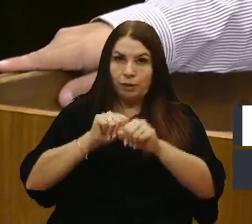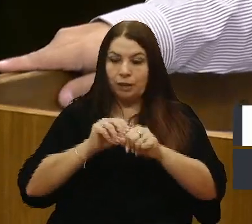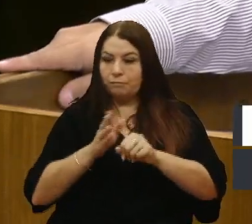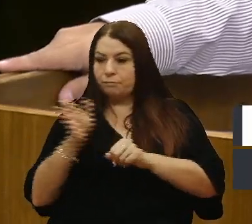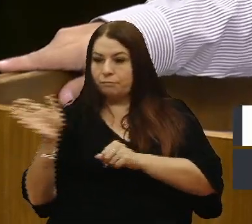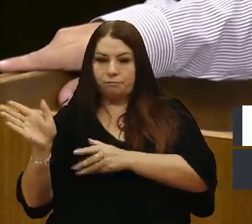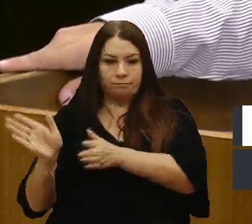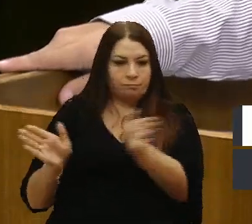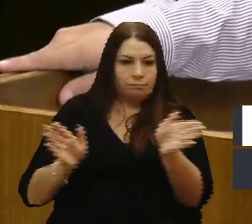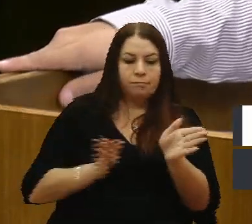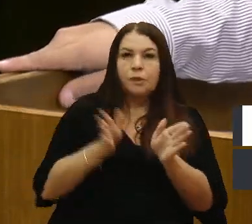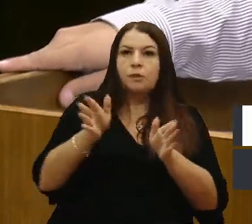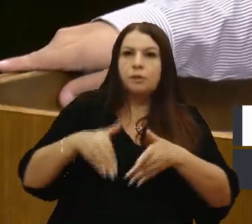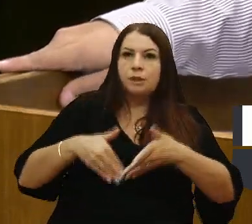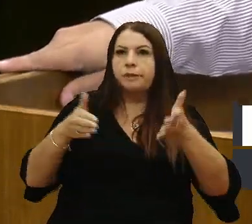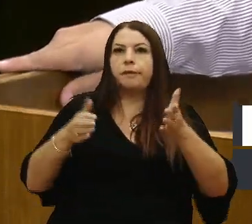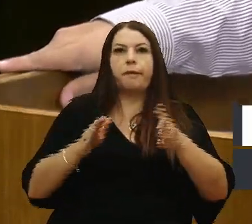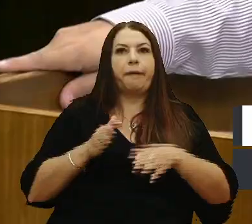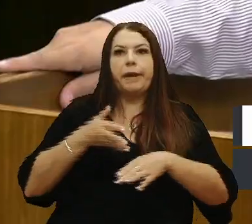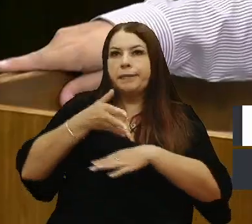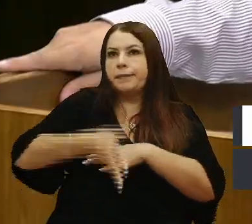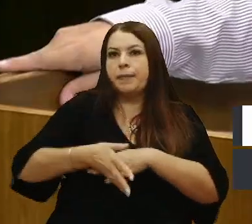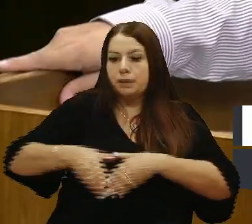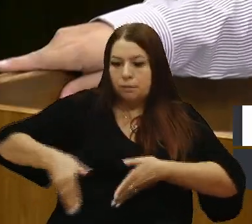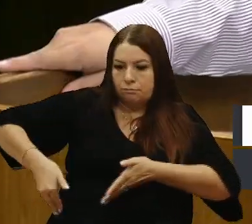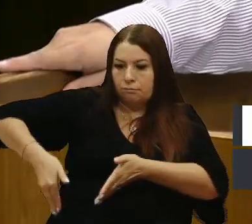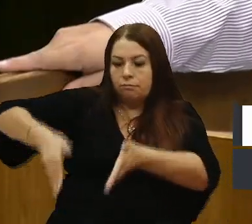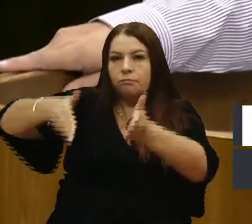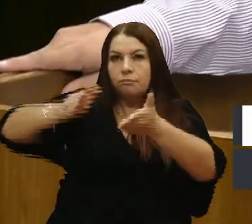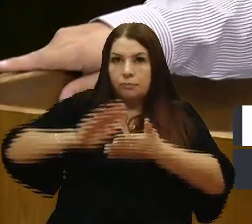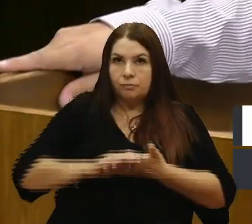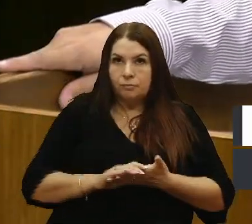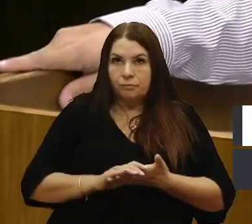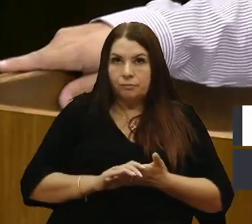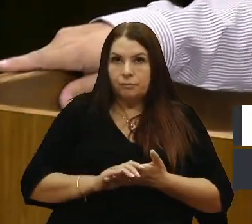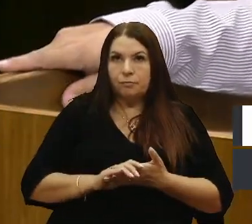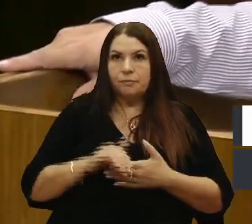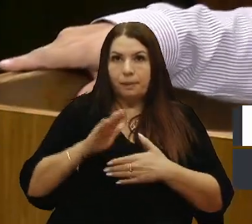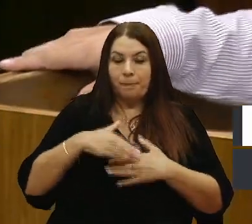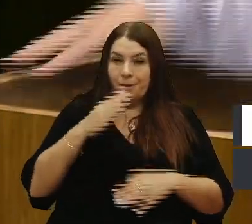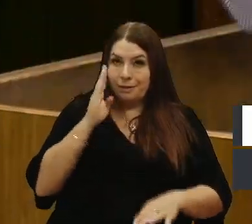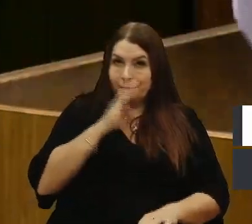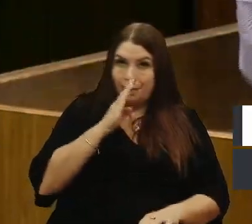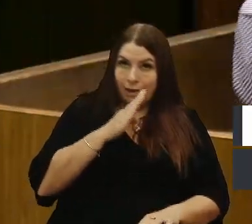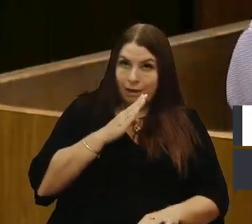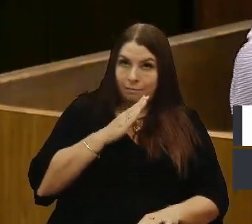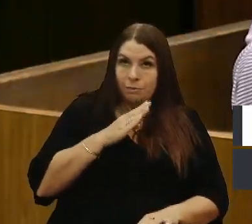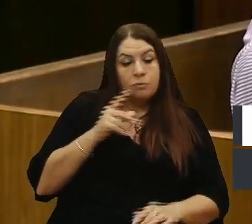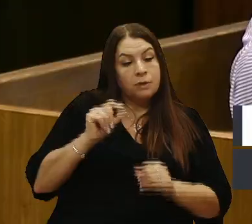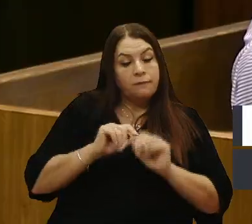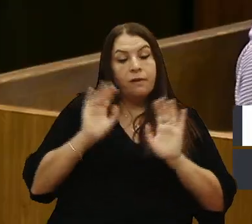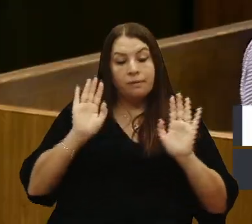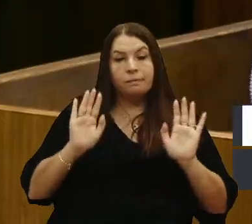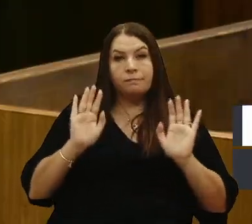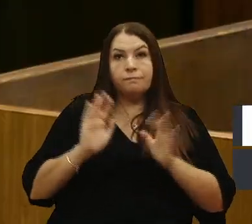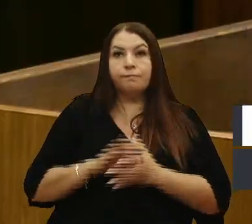conversões, criar acessos e corredores mais rápidos, que se